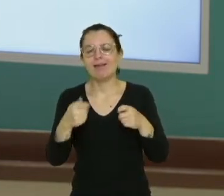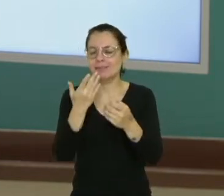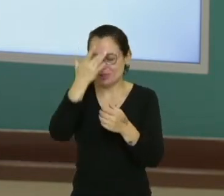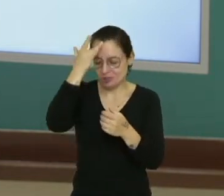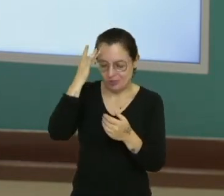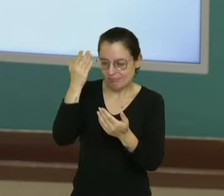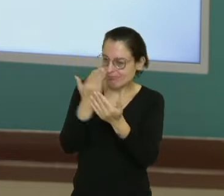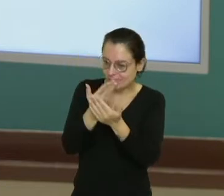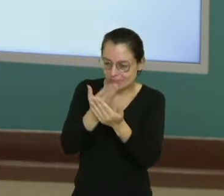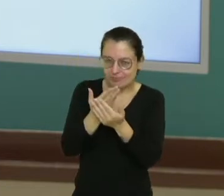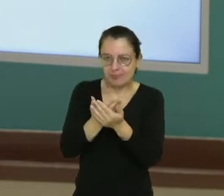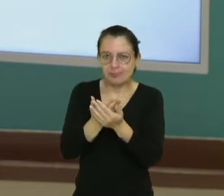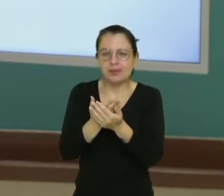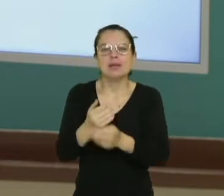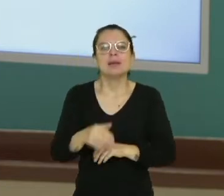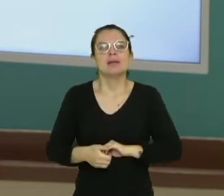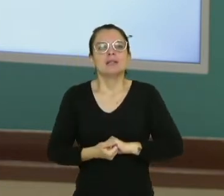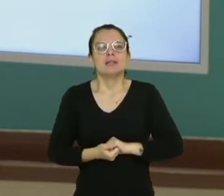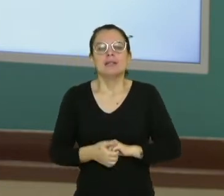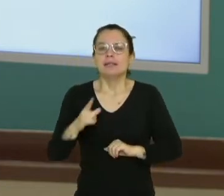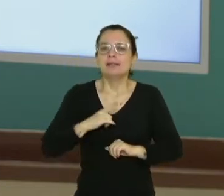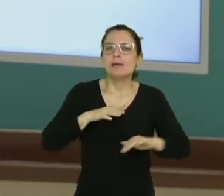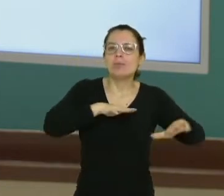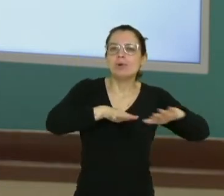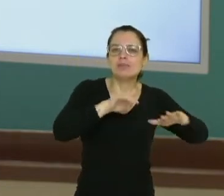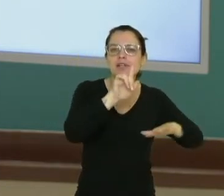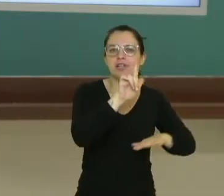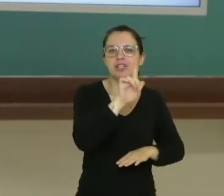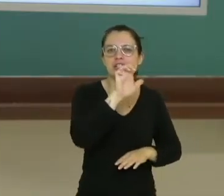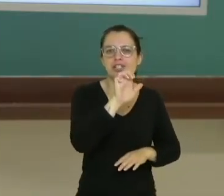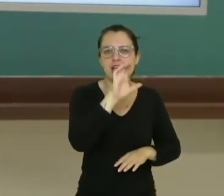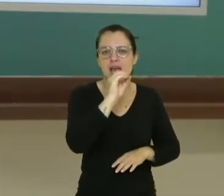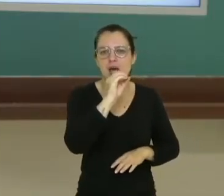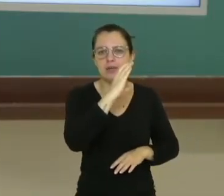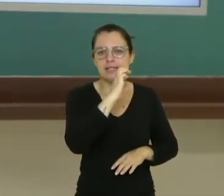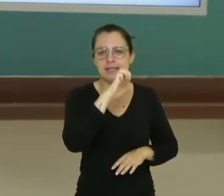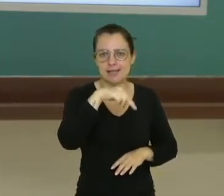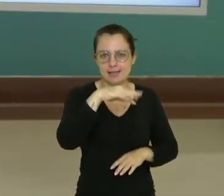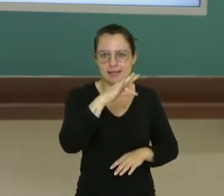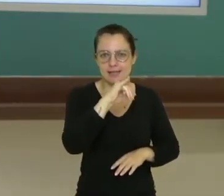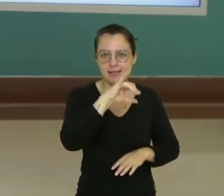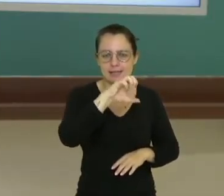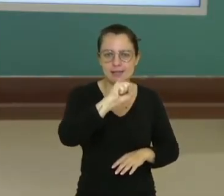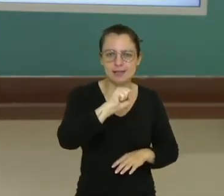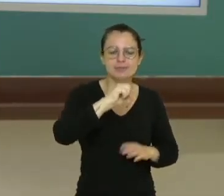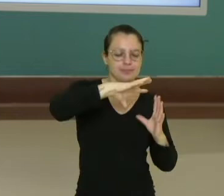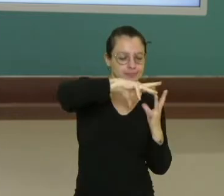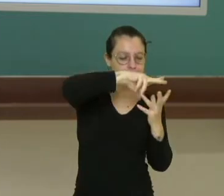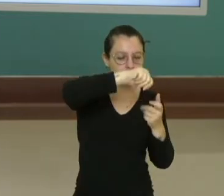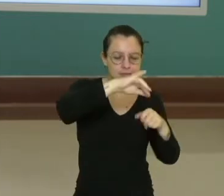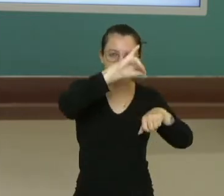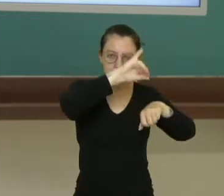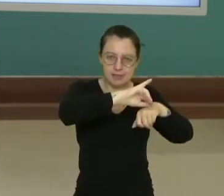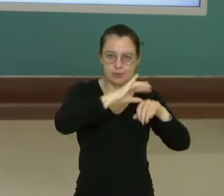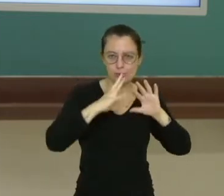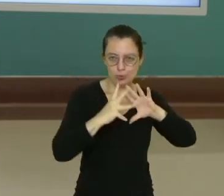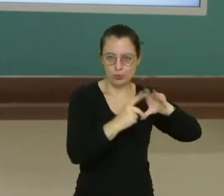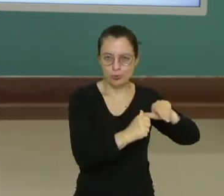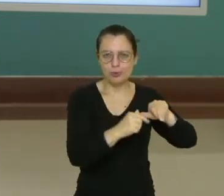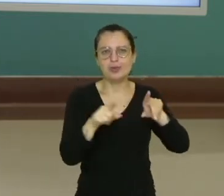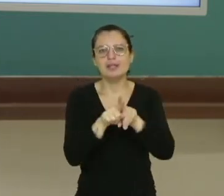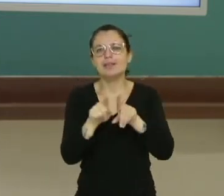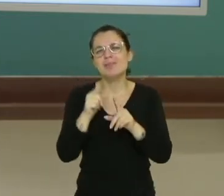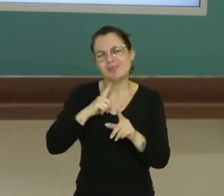sistema conhecido como geocentrista para o movimento conhecido como ele mesmo, heliocentrista, certo? Bem,